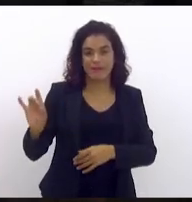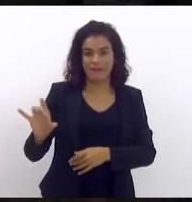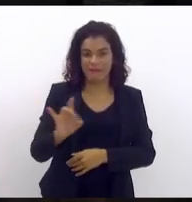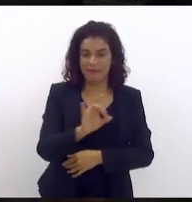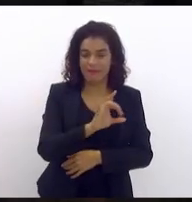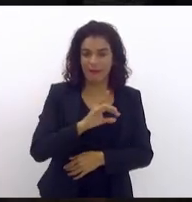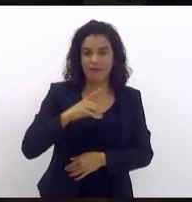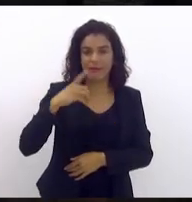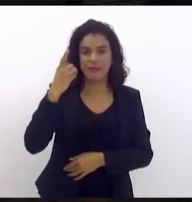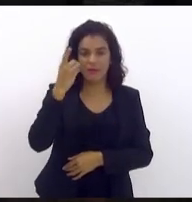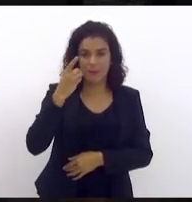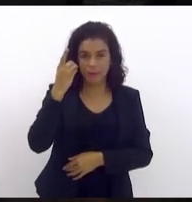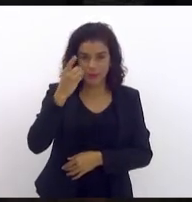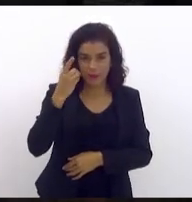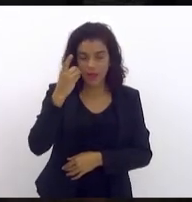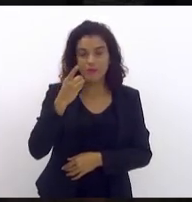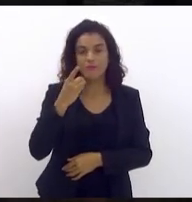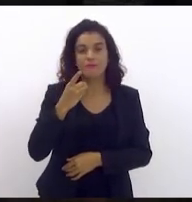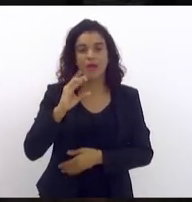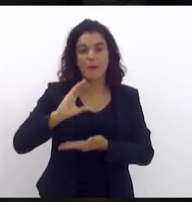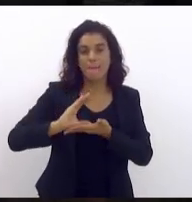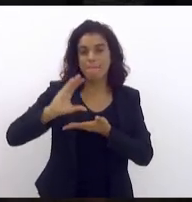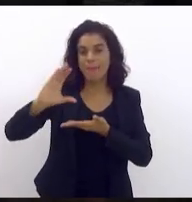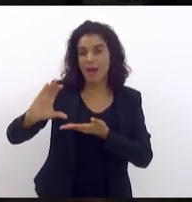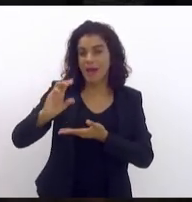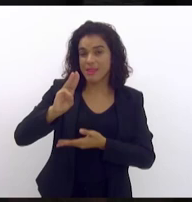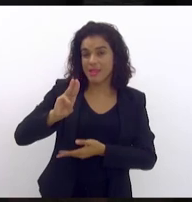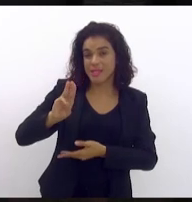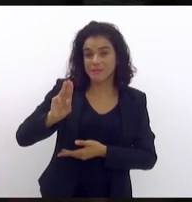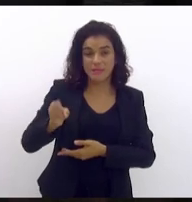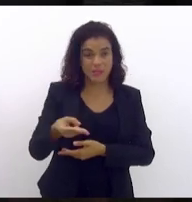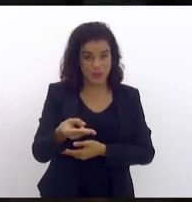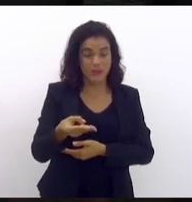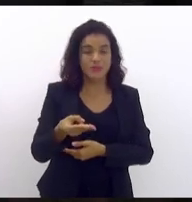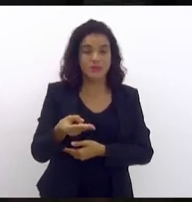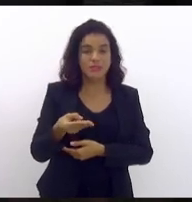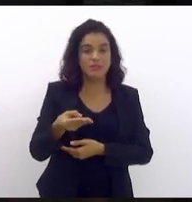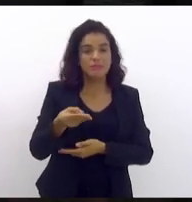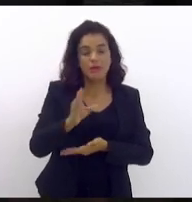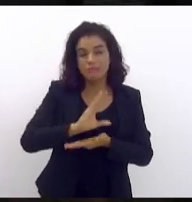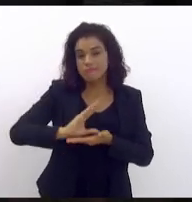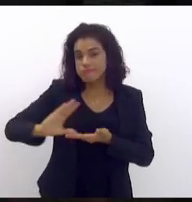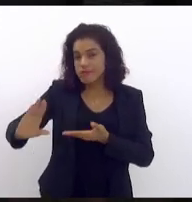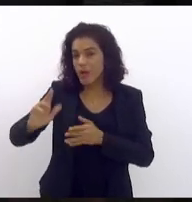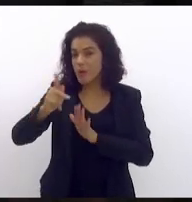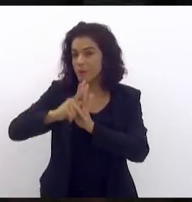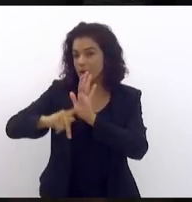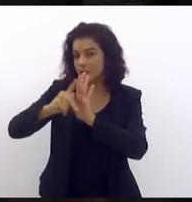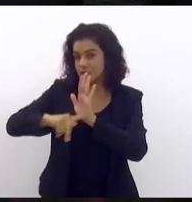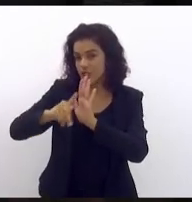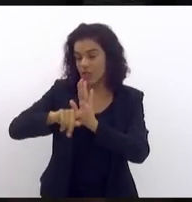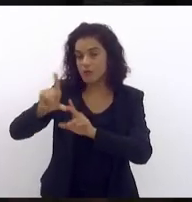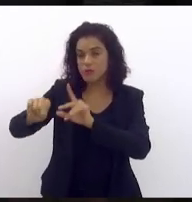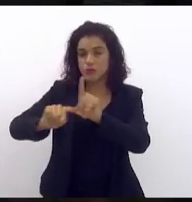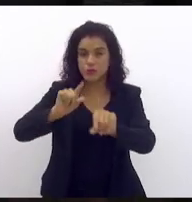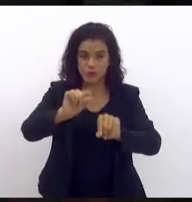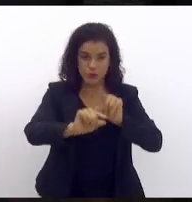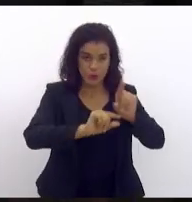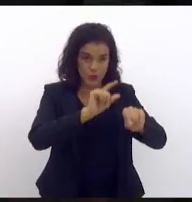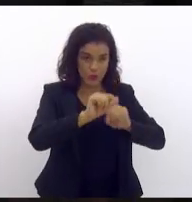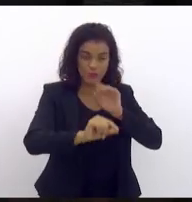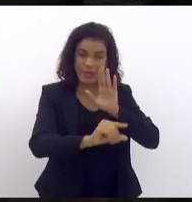receberá um valor de quase R 3 milhões deais para destinar aos projetos de sua escolha essas